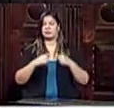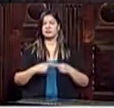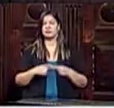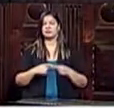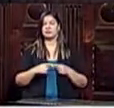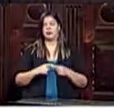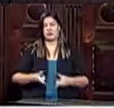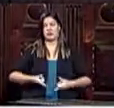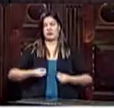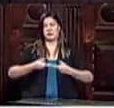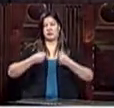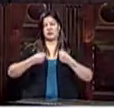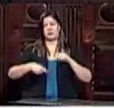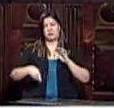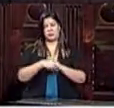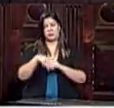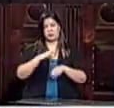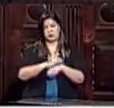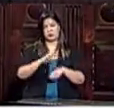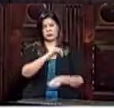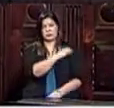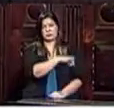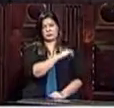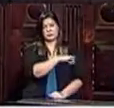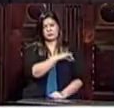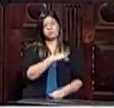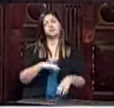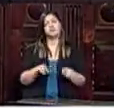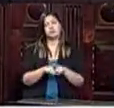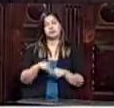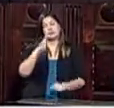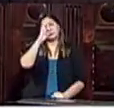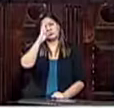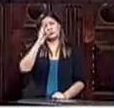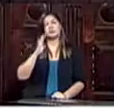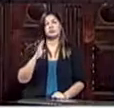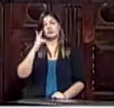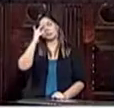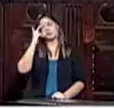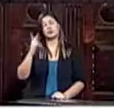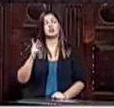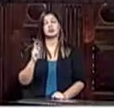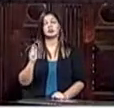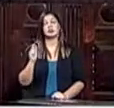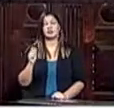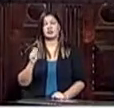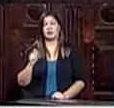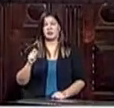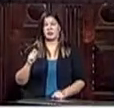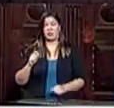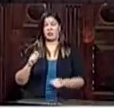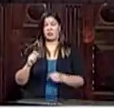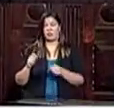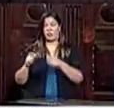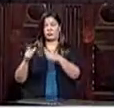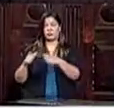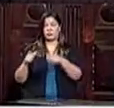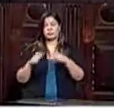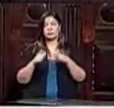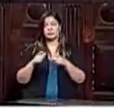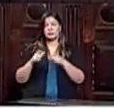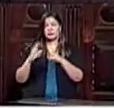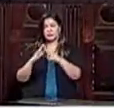oncológico no nosso estado. E, principalmente, para que as unidades básicas nos